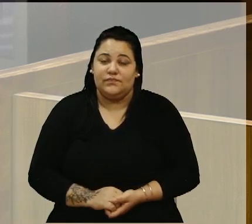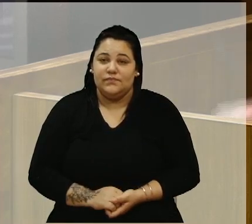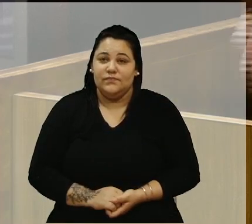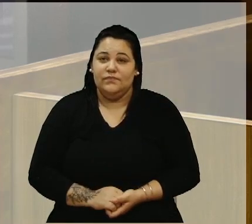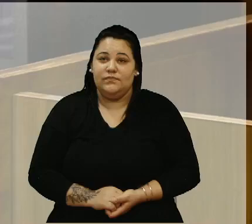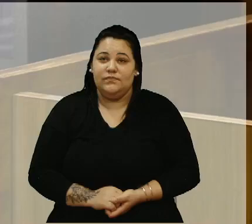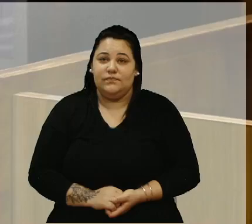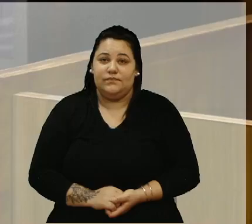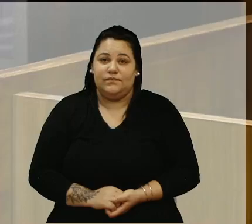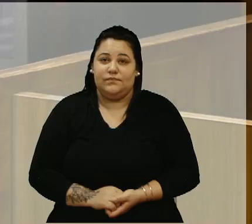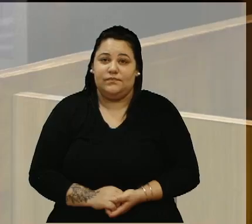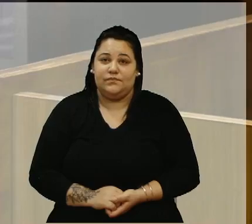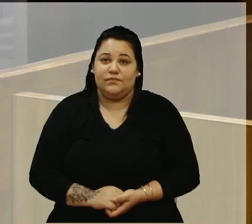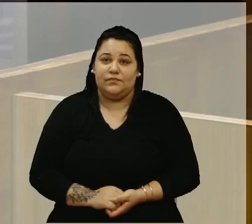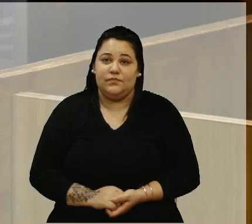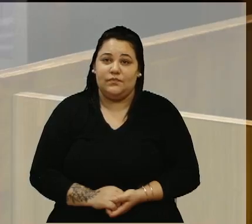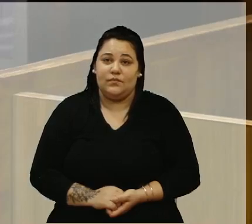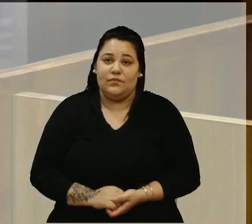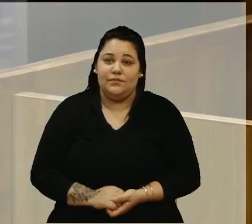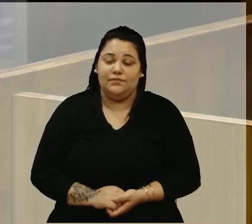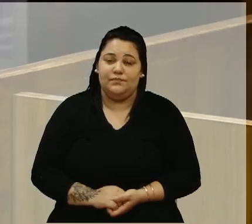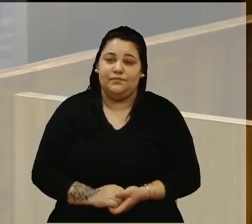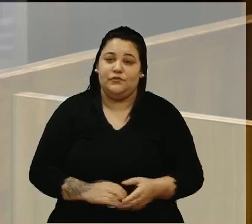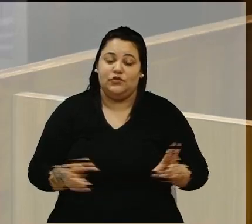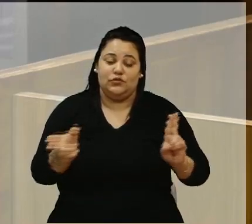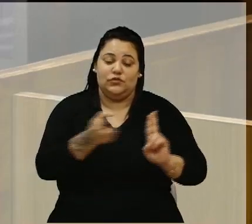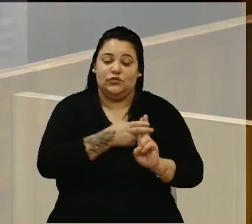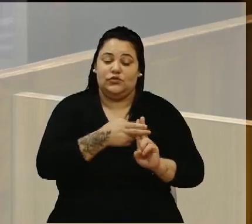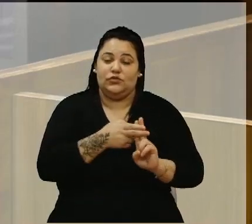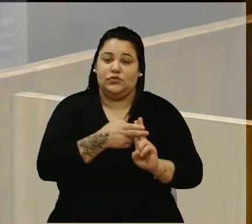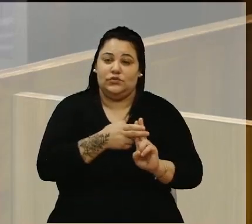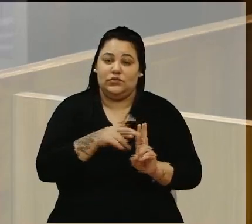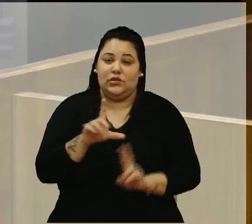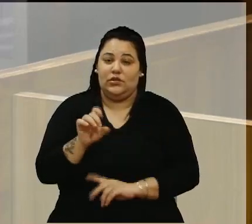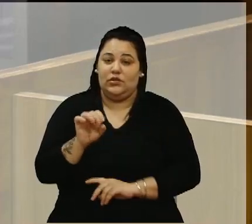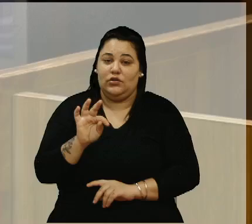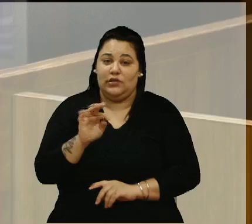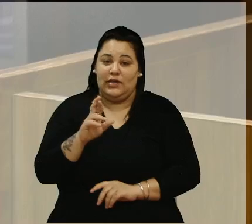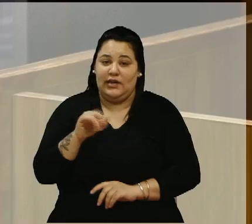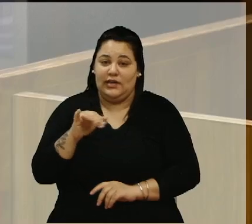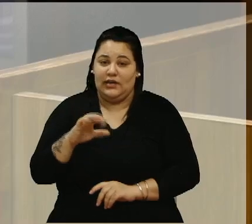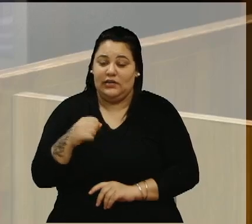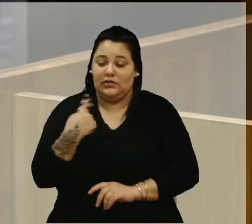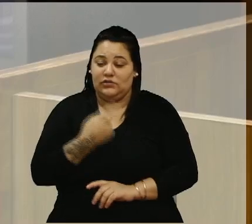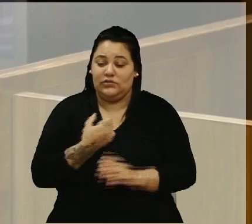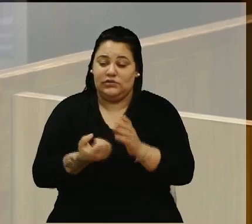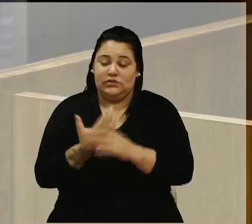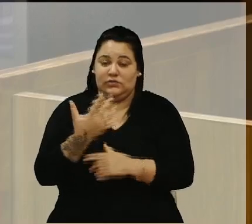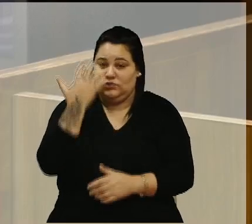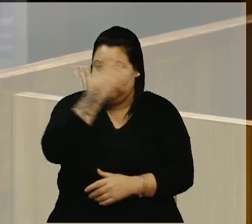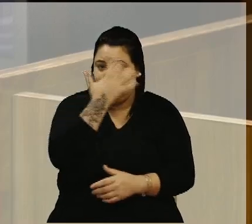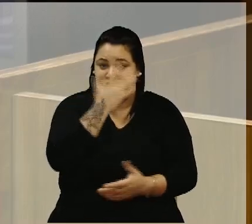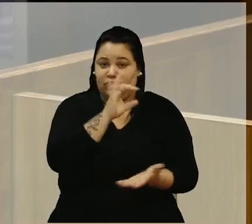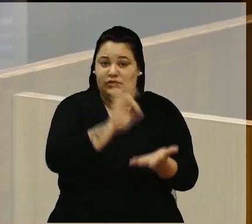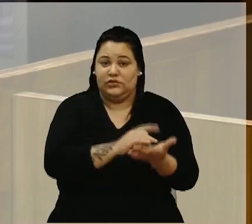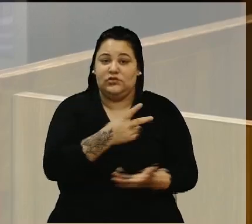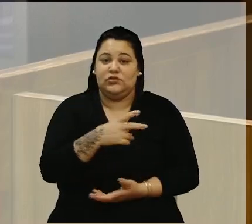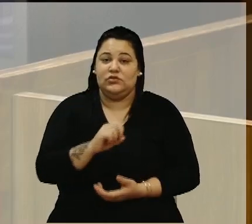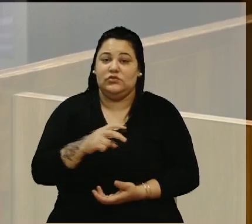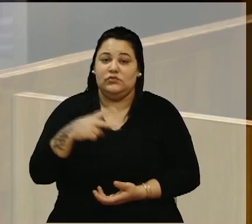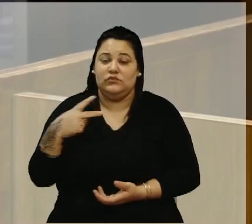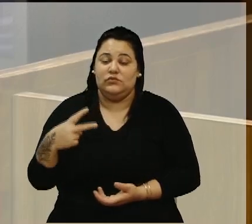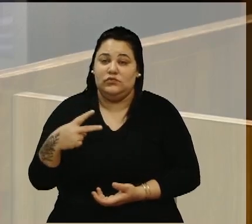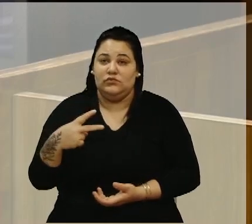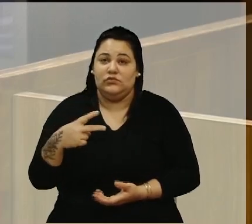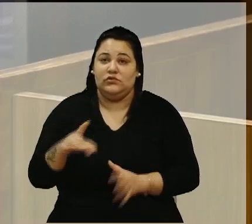E que a loteria do SUS e que a lotérica que nós criamos, que o prefeito sancionou em 2022,